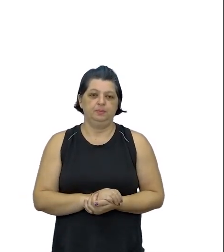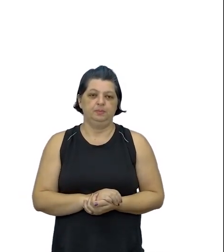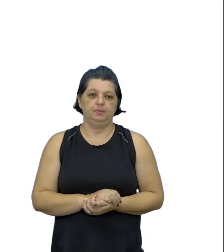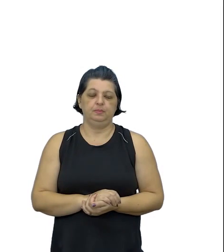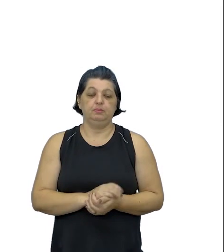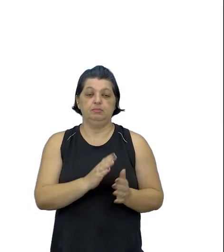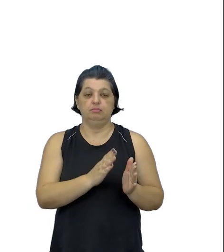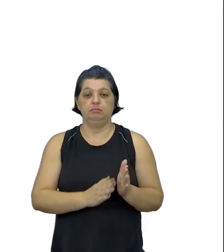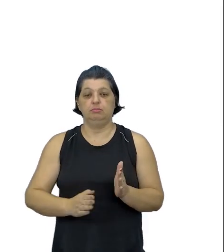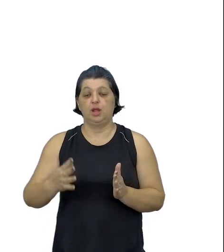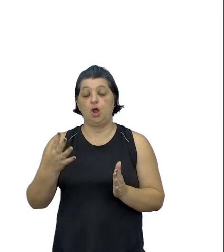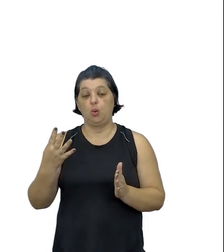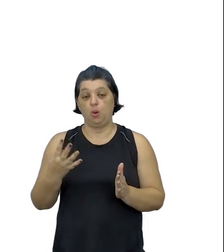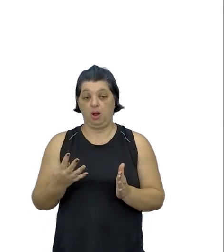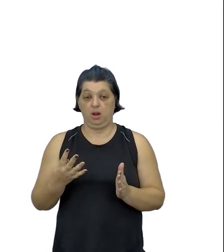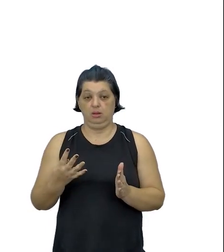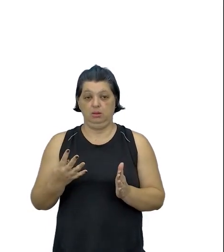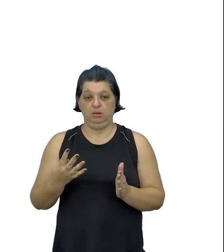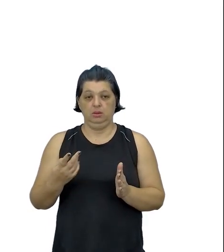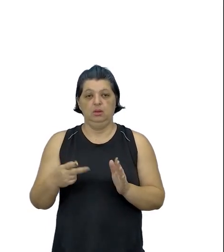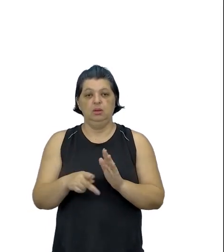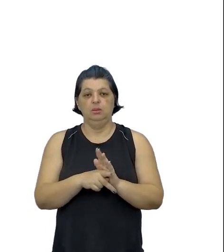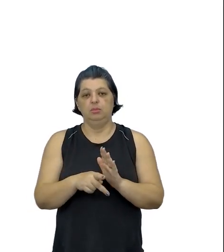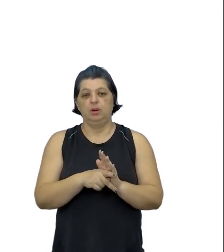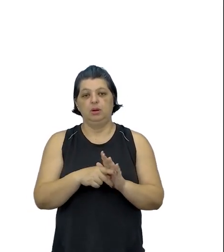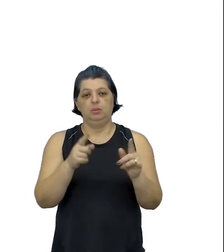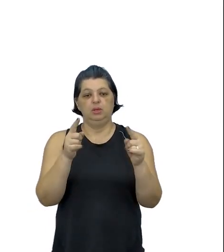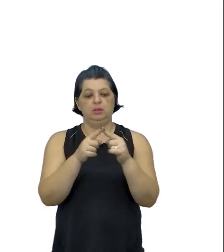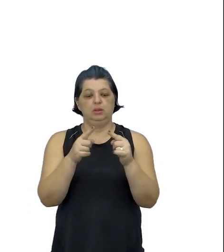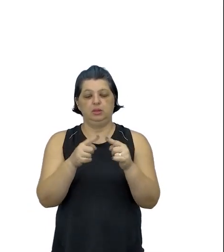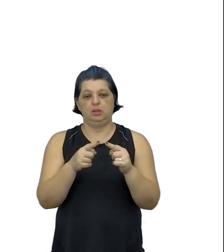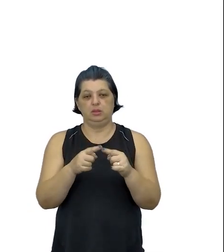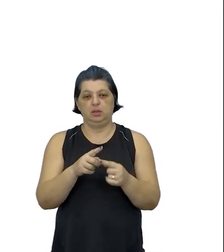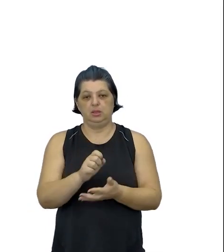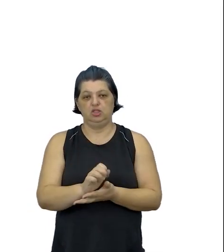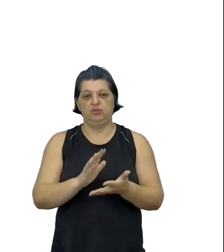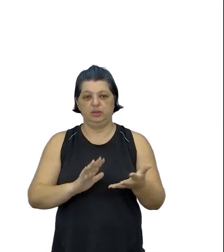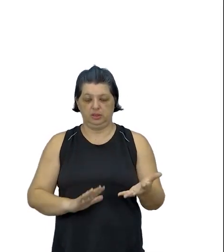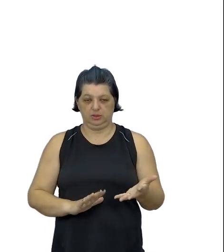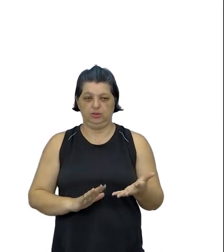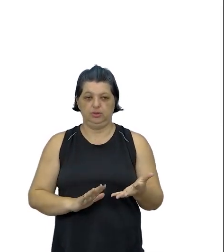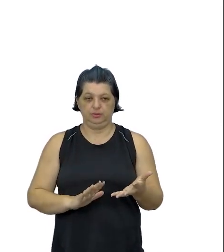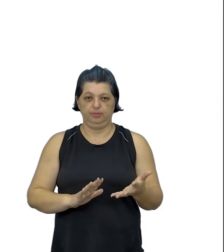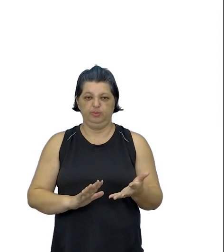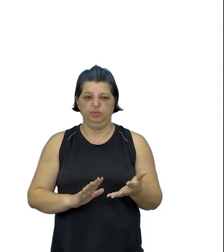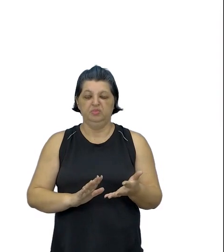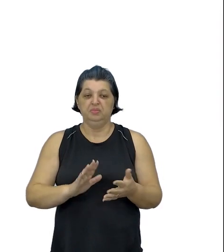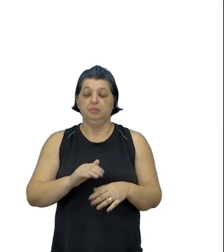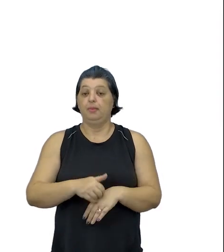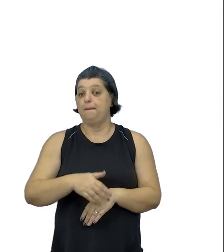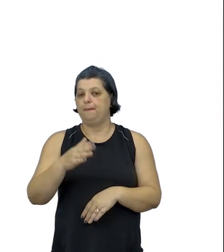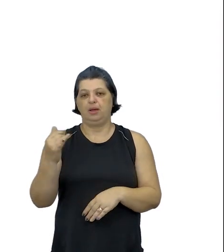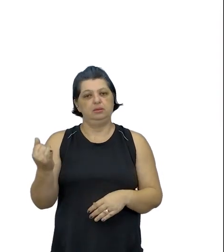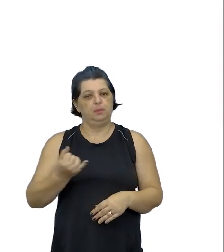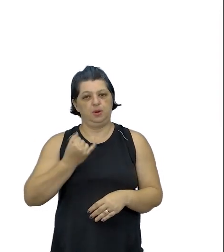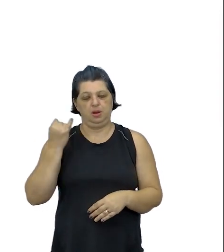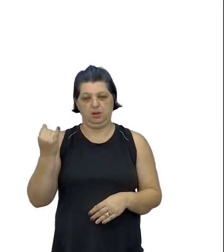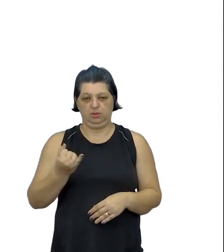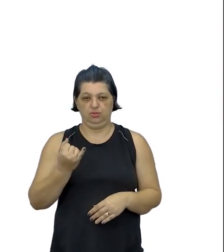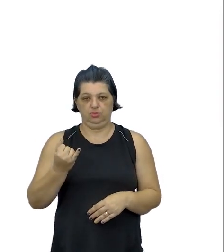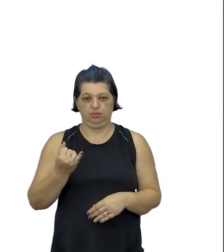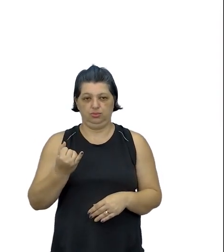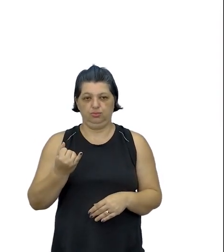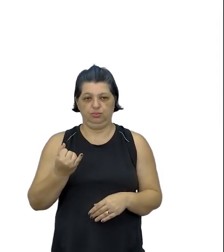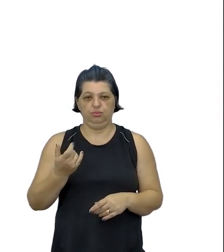Quarta etapa, então, a socialização das atividades. Então, essa etapa é uma das mais importantes aqui, pois é onde vai ser